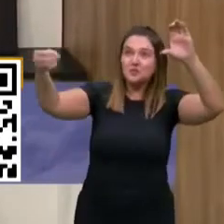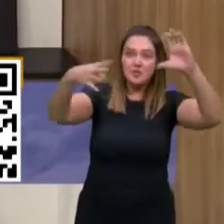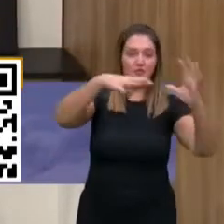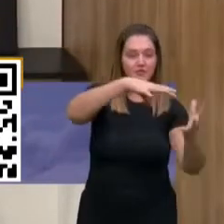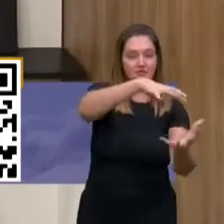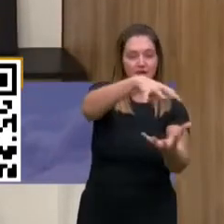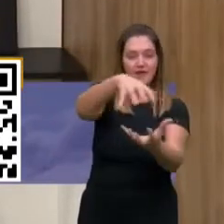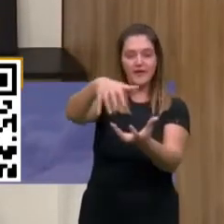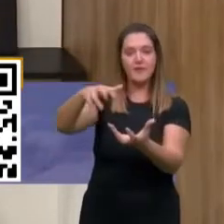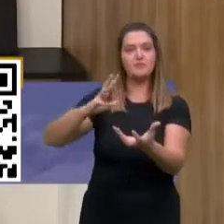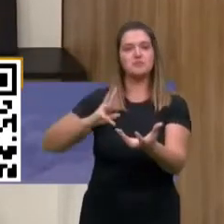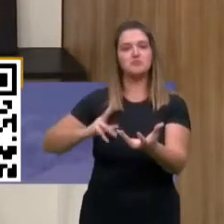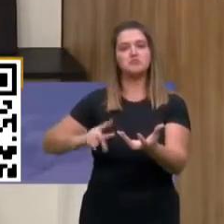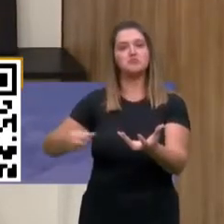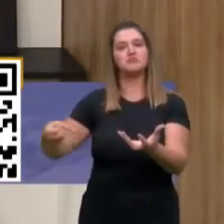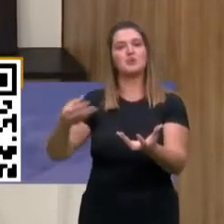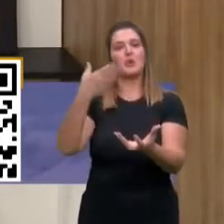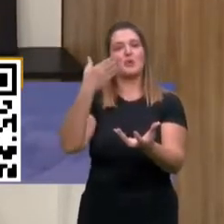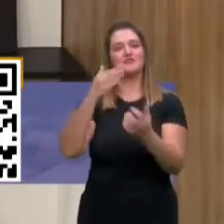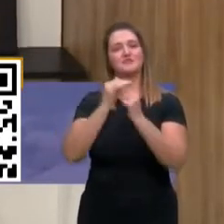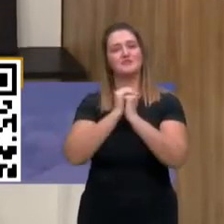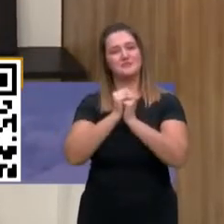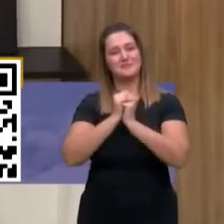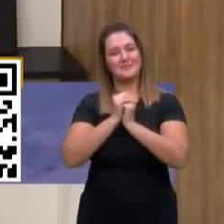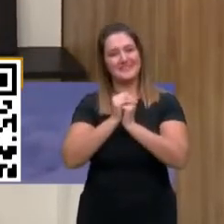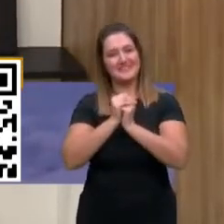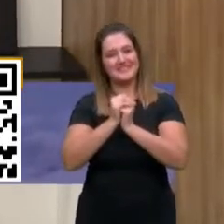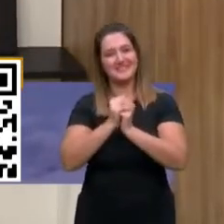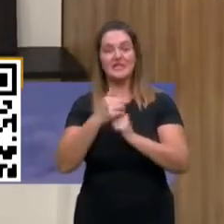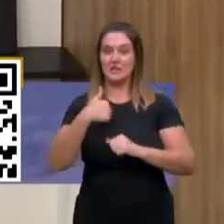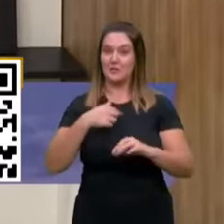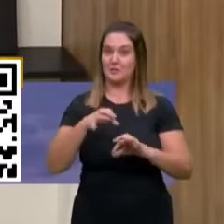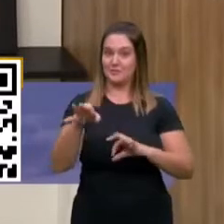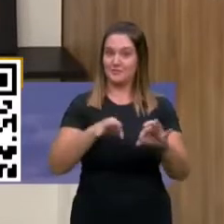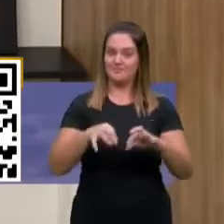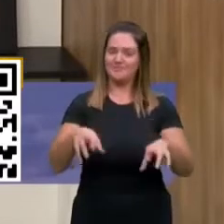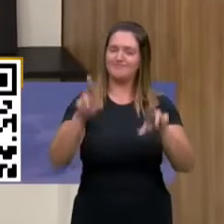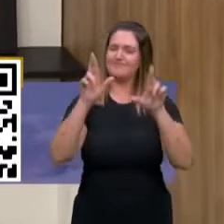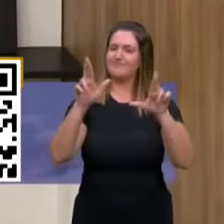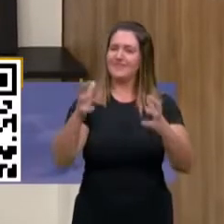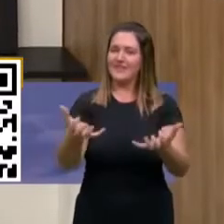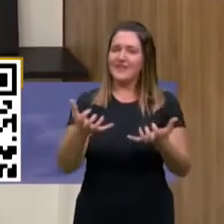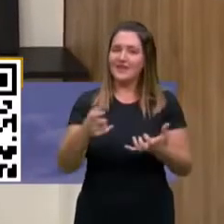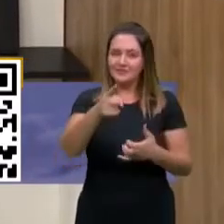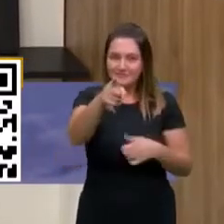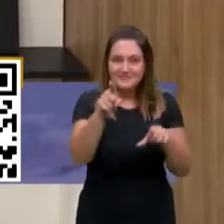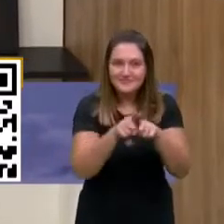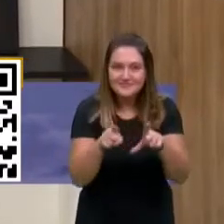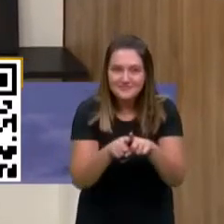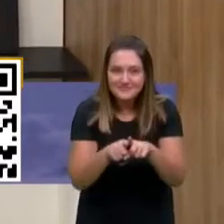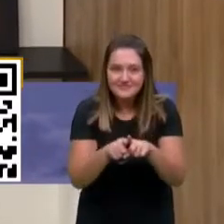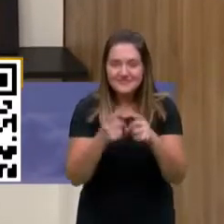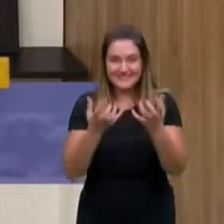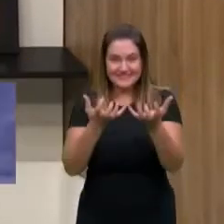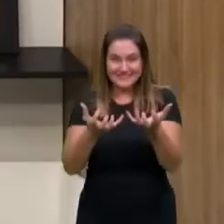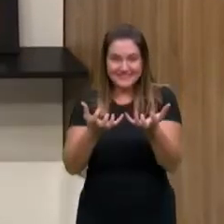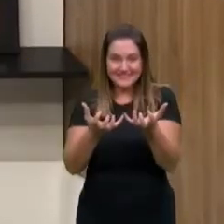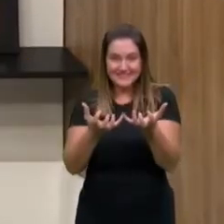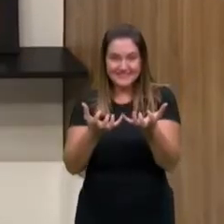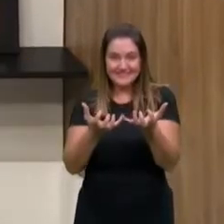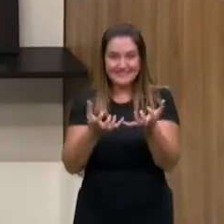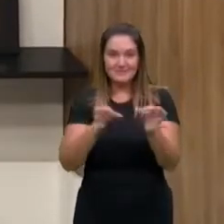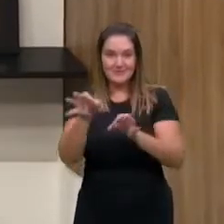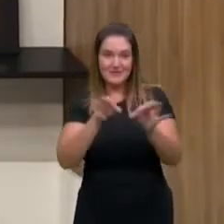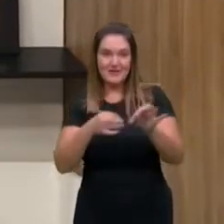uma nova terra. Amém? Louvado seja Deus. Eu estou me preparando para isso e eu imagino que você também. Você quer